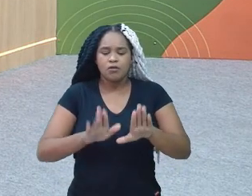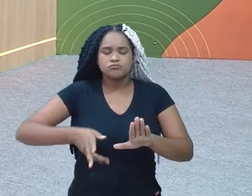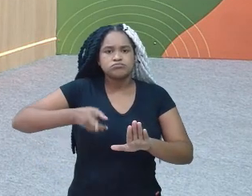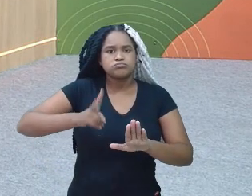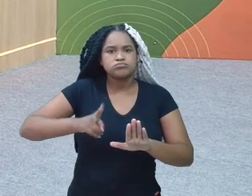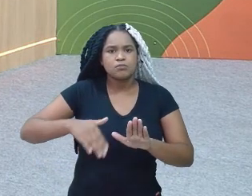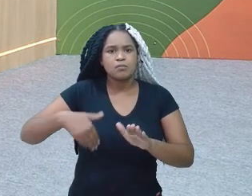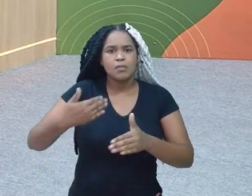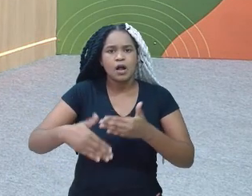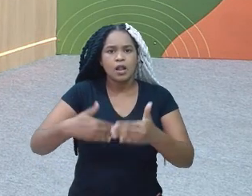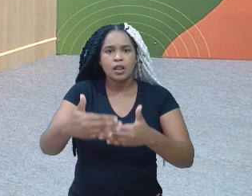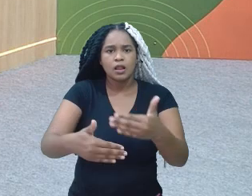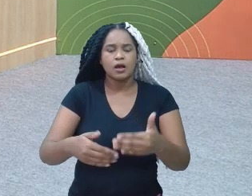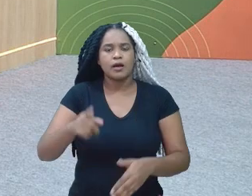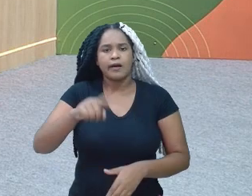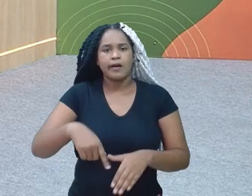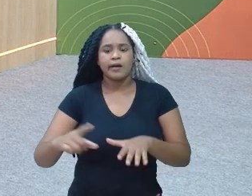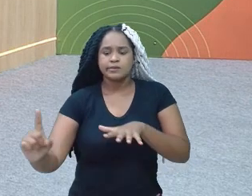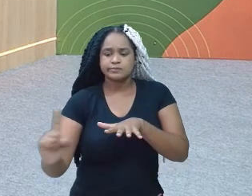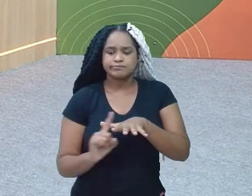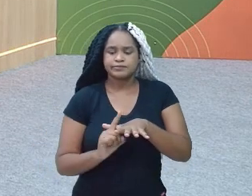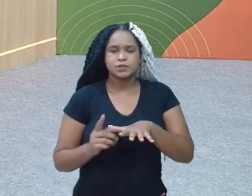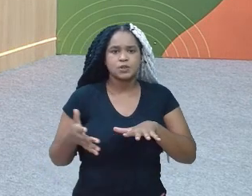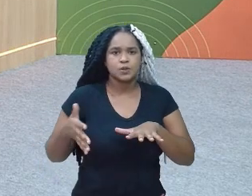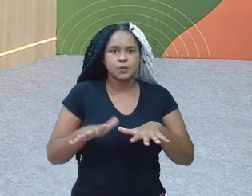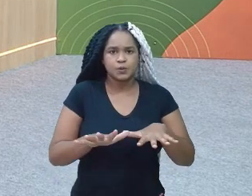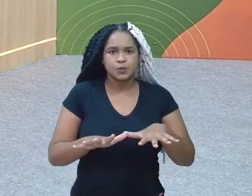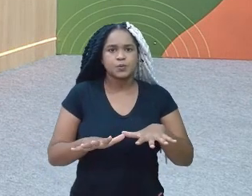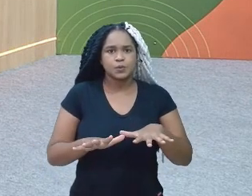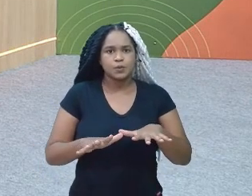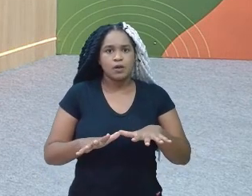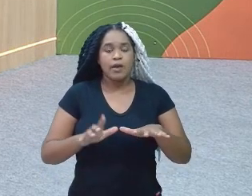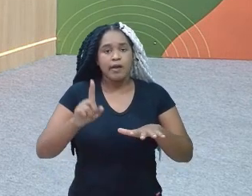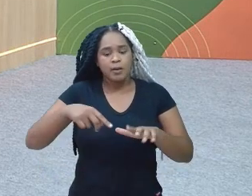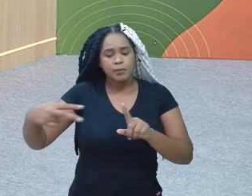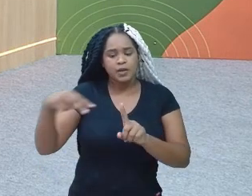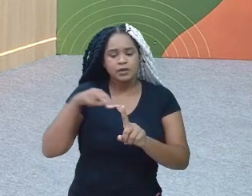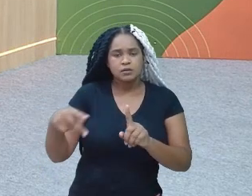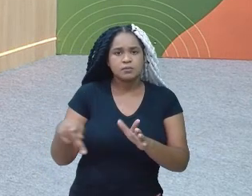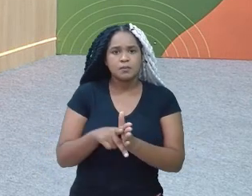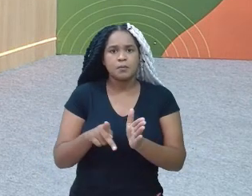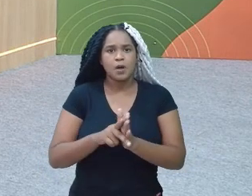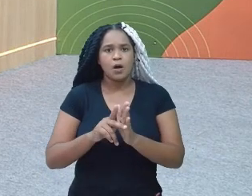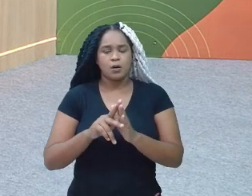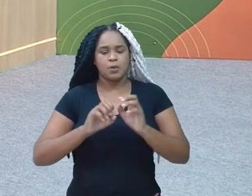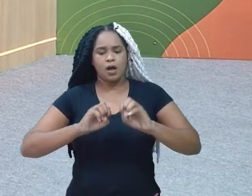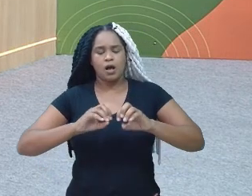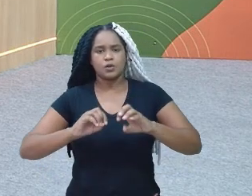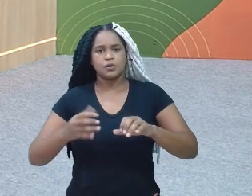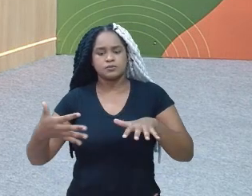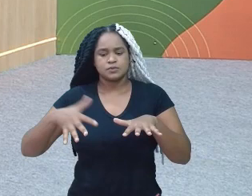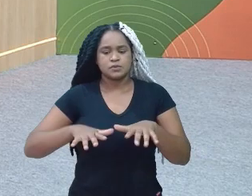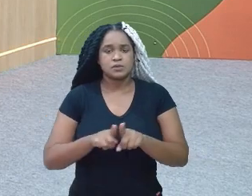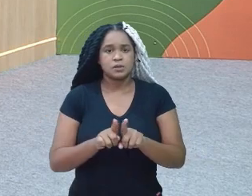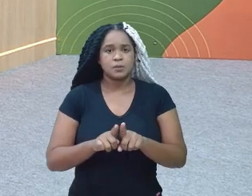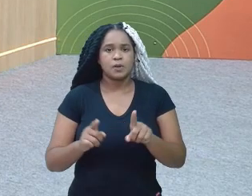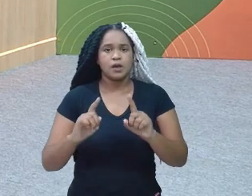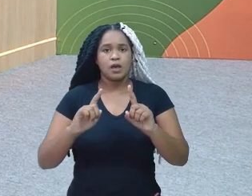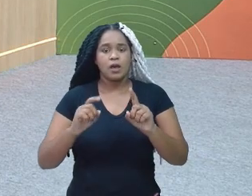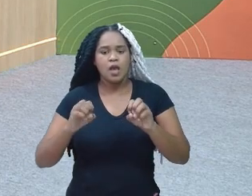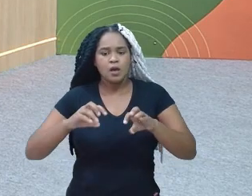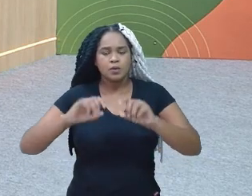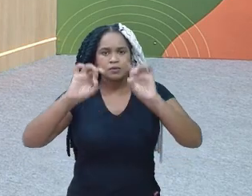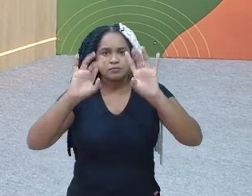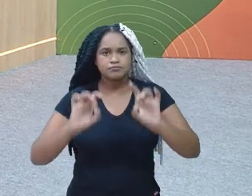Então, isso é incluir, isso é ter um olhar de uma educação inclusiva, de uma educação especial. Mas quando falamos